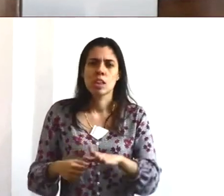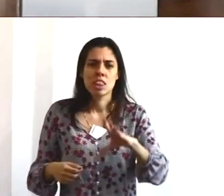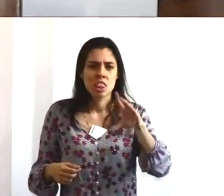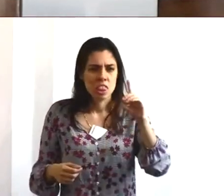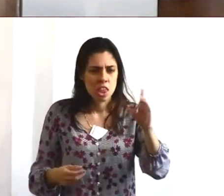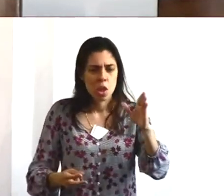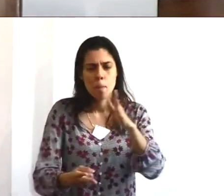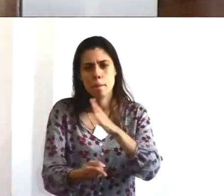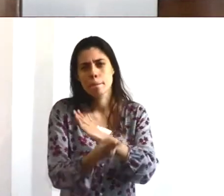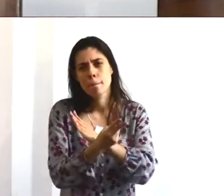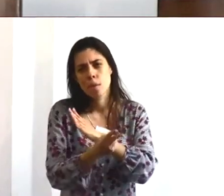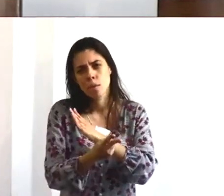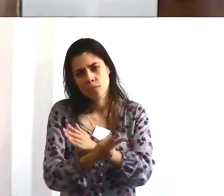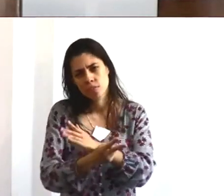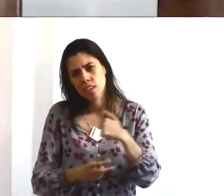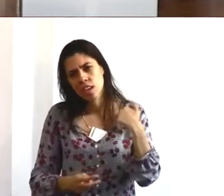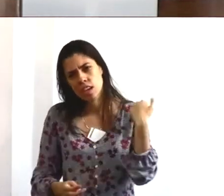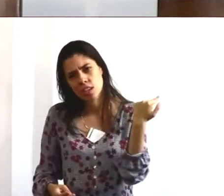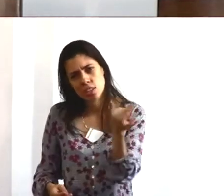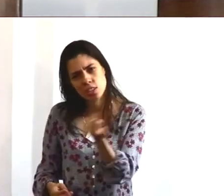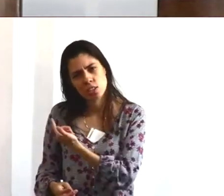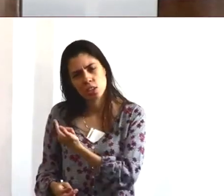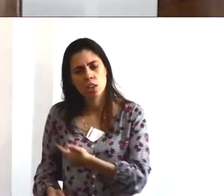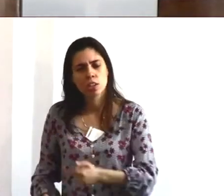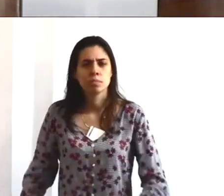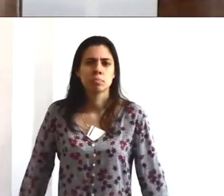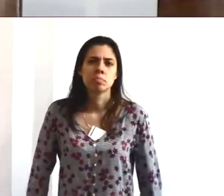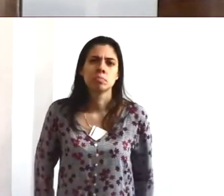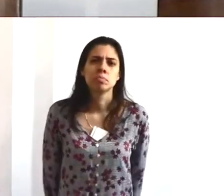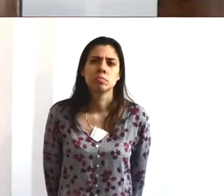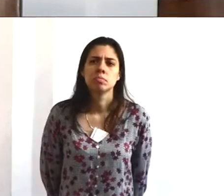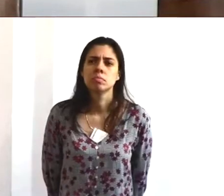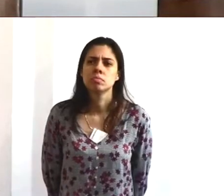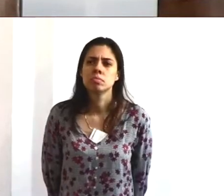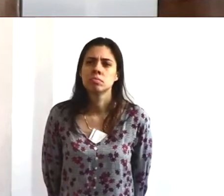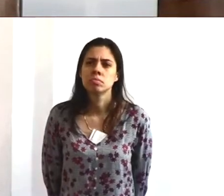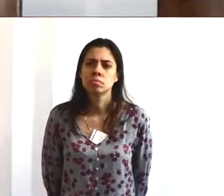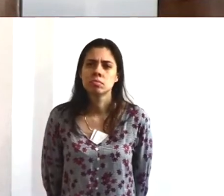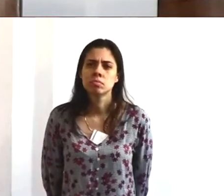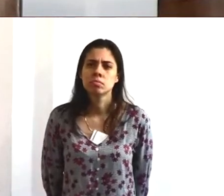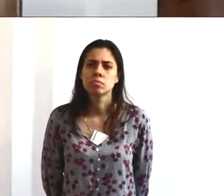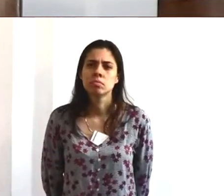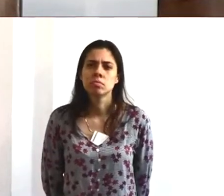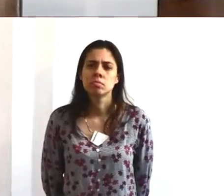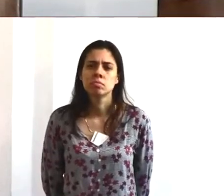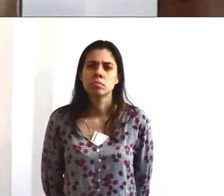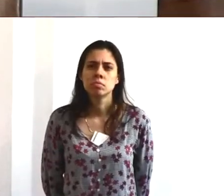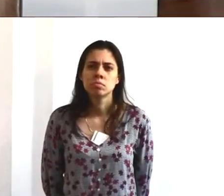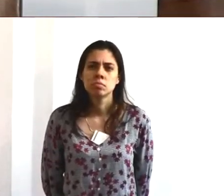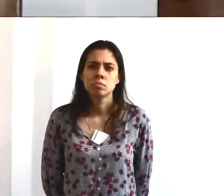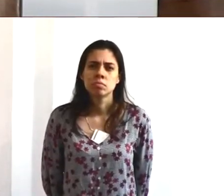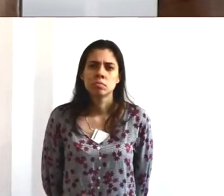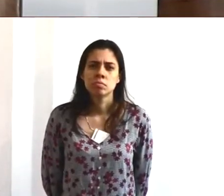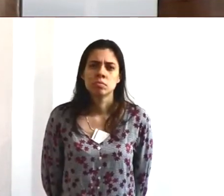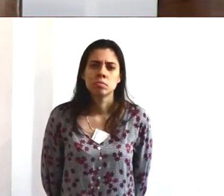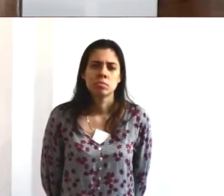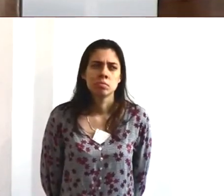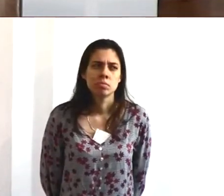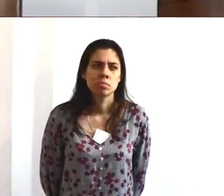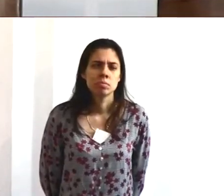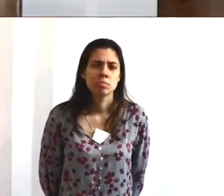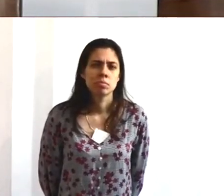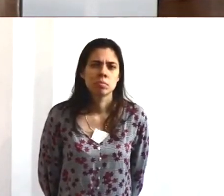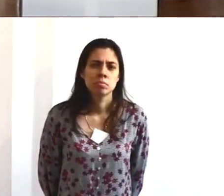vier, eu tenho um amparo seguro. Em terceiro lugar, o texto vai nos ensinar